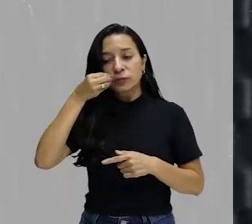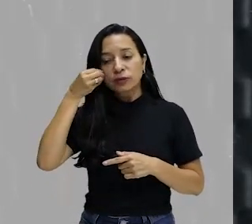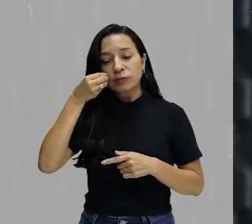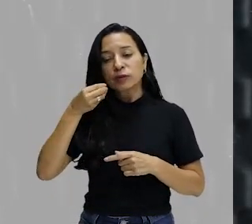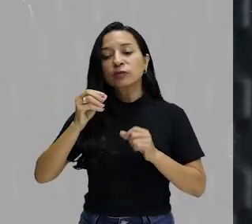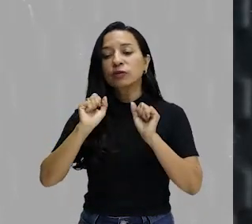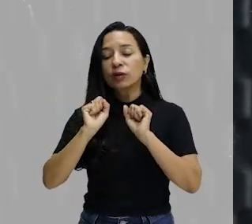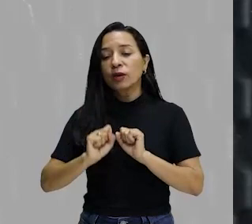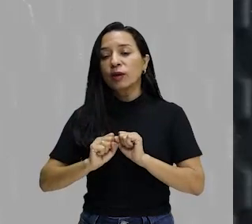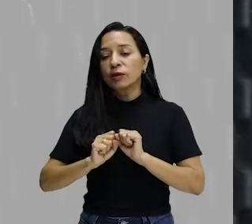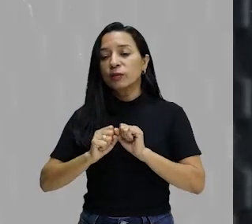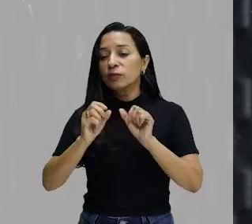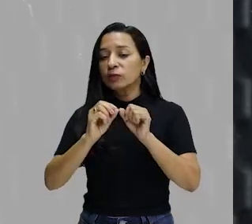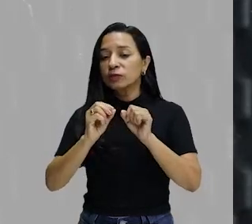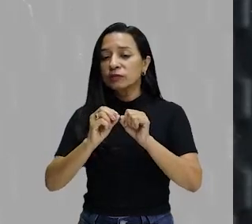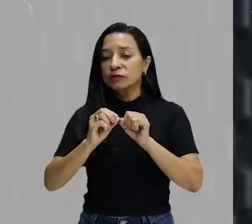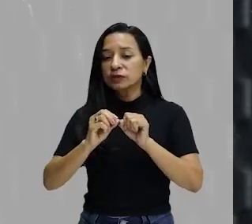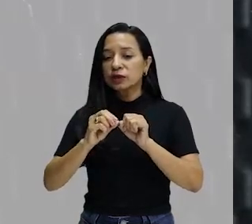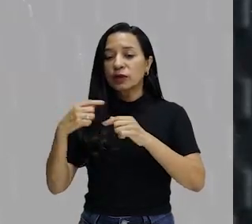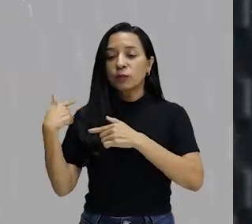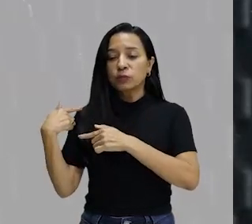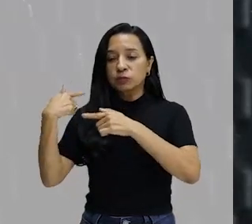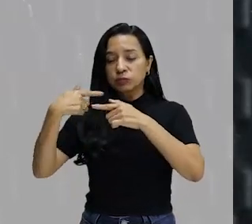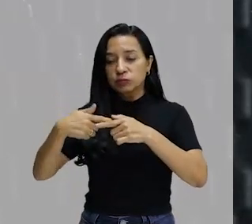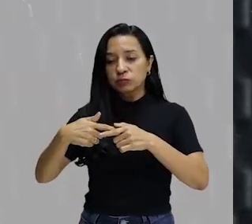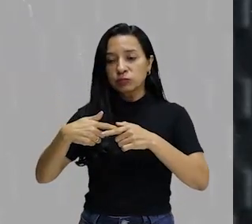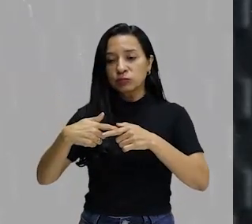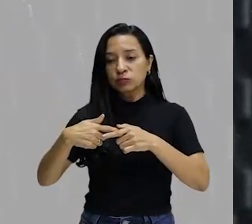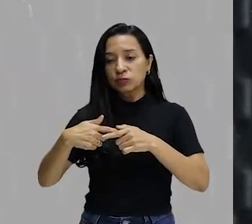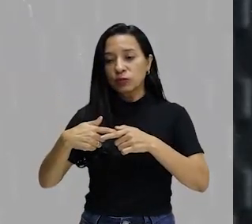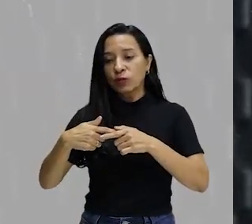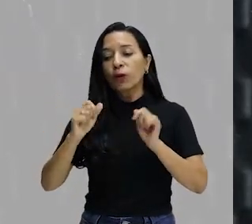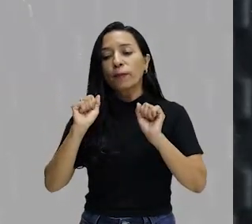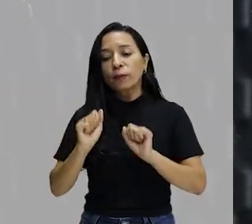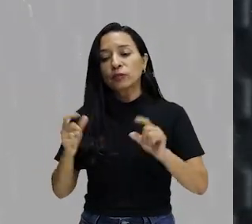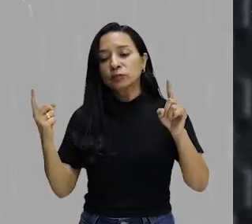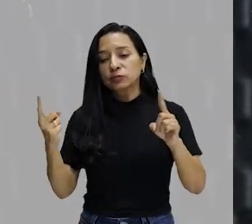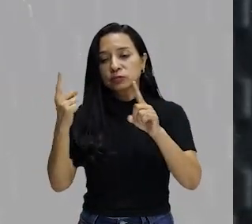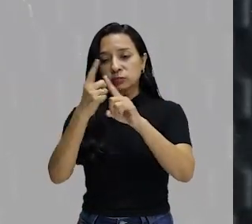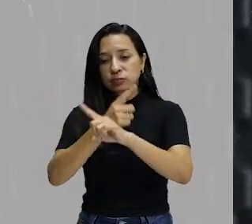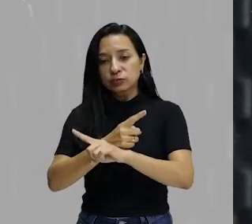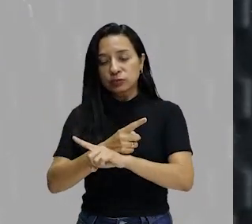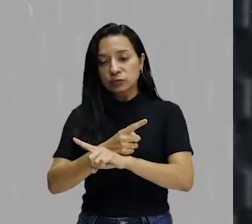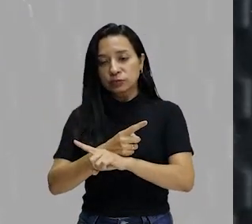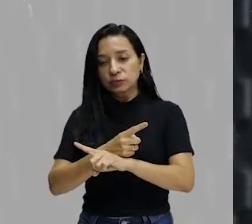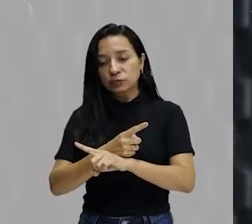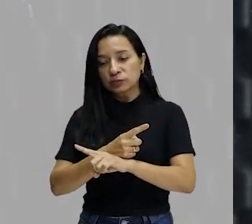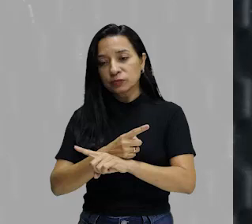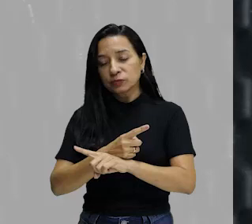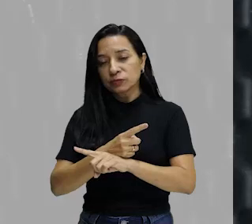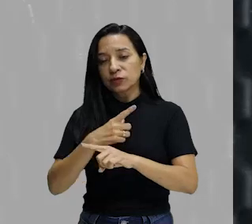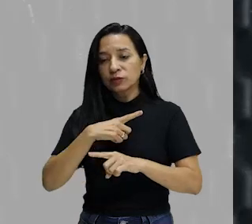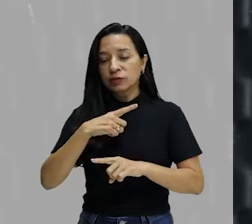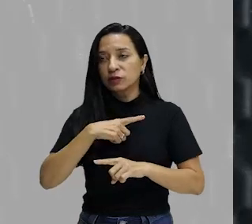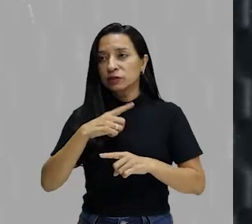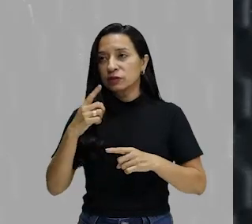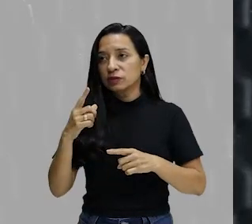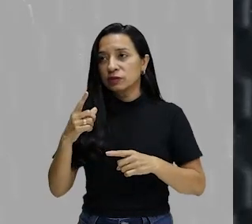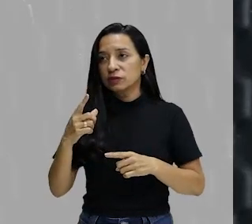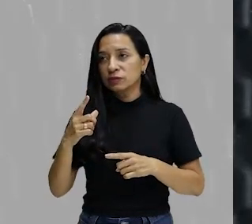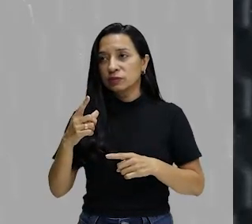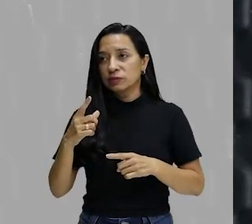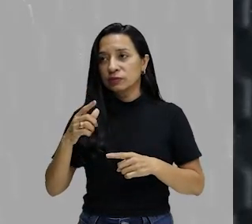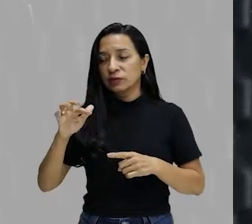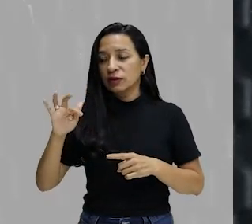que esses indivíduos dessa geração possam se cruzarem entre si, né? E aí a gente vai ter aqui, ó, o cruzamento